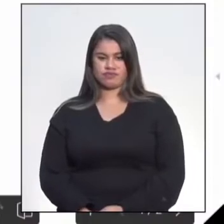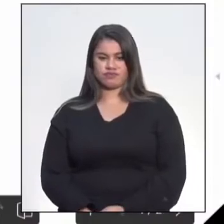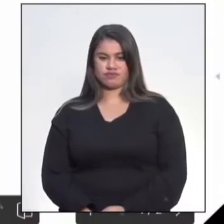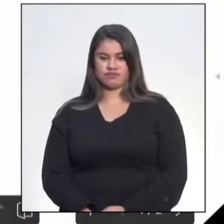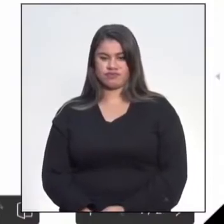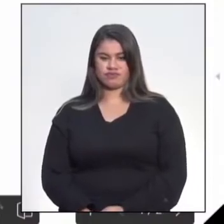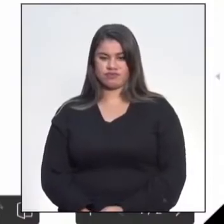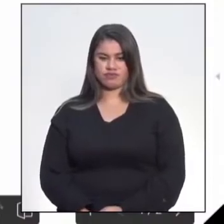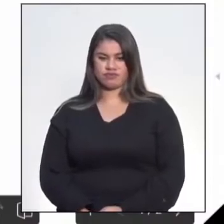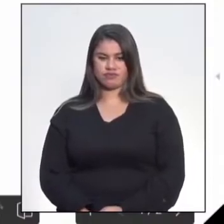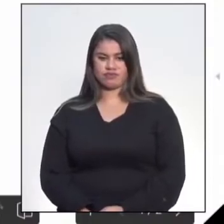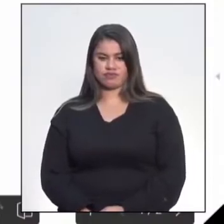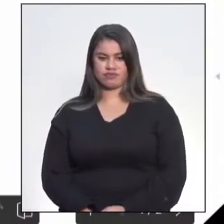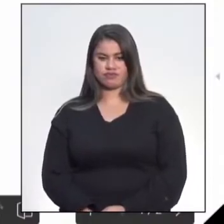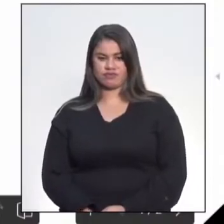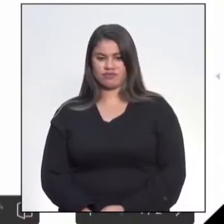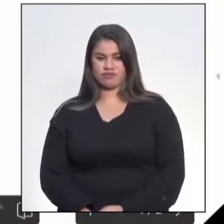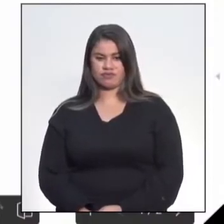uma hora.